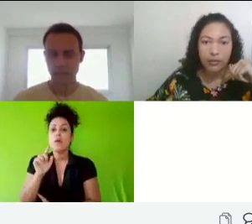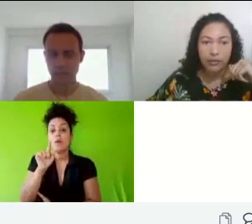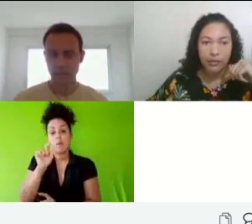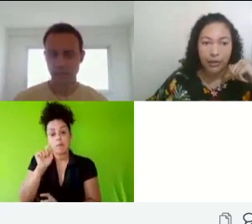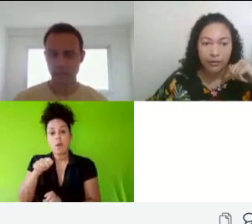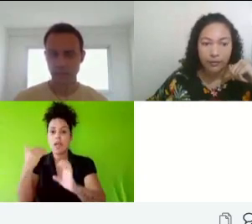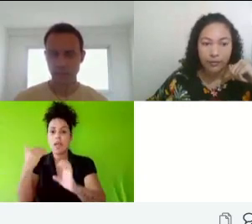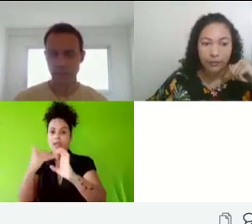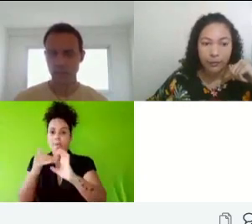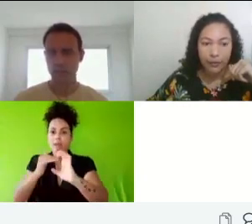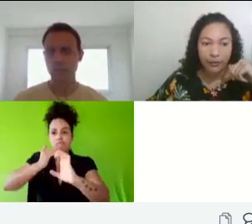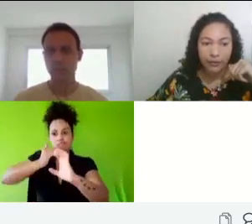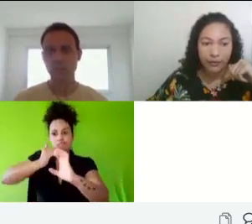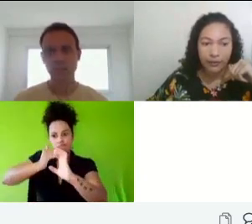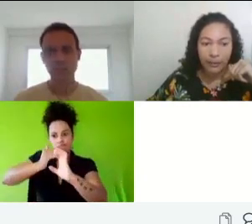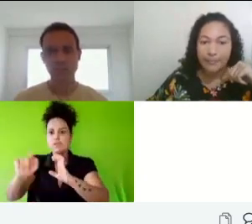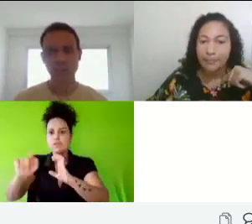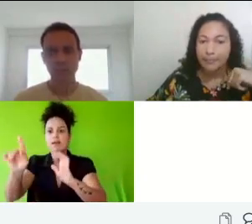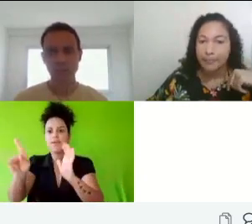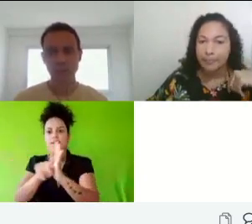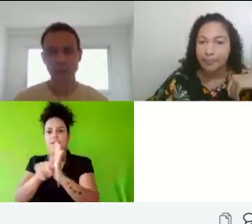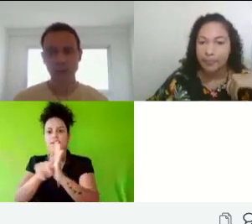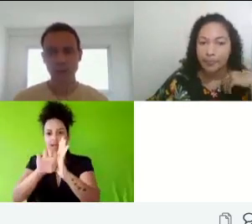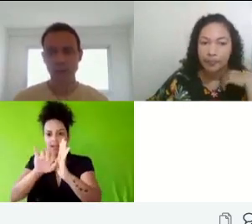no nosso edital. Tudo bem?